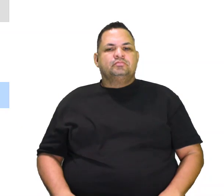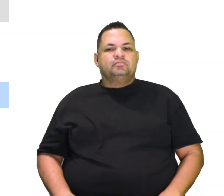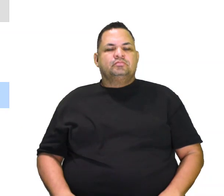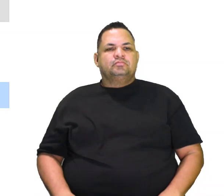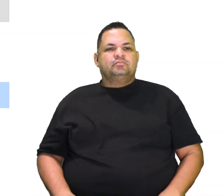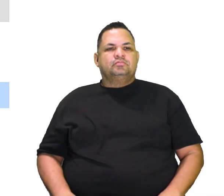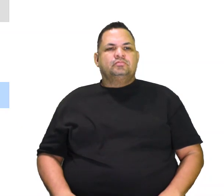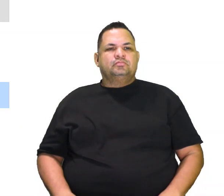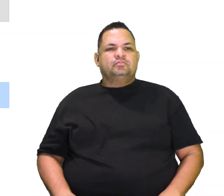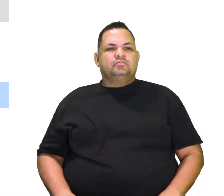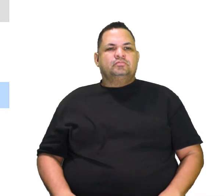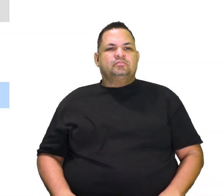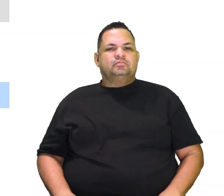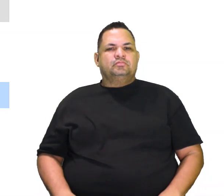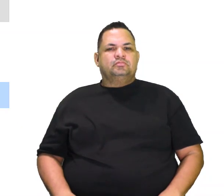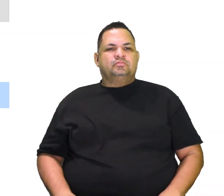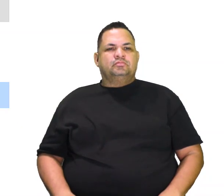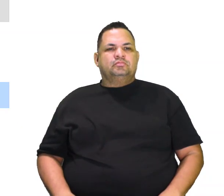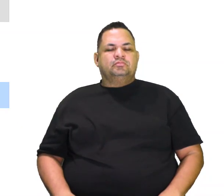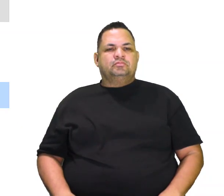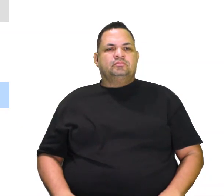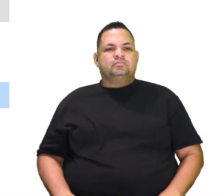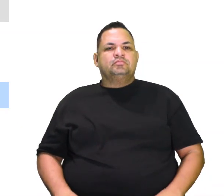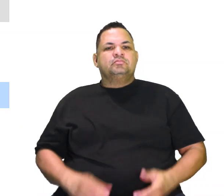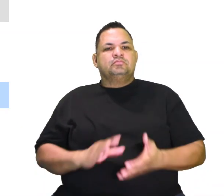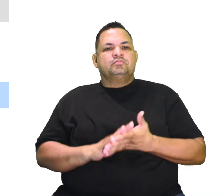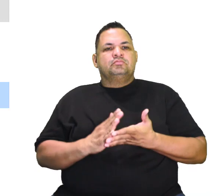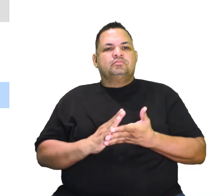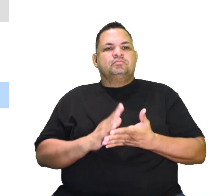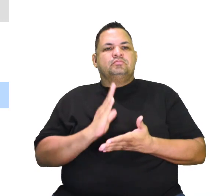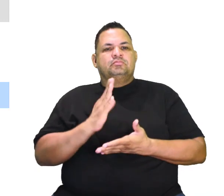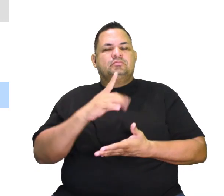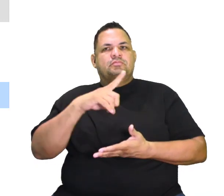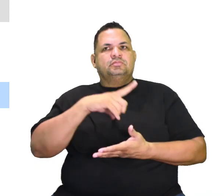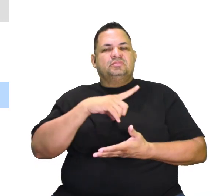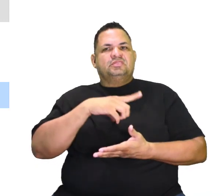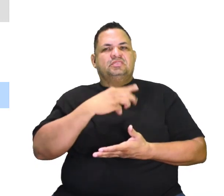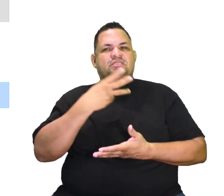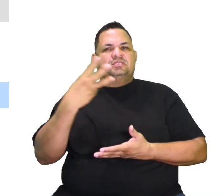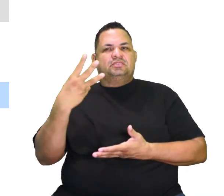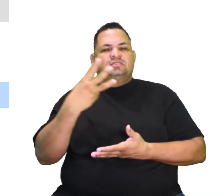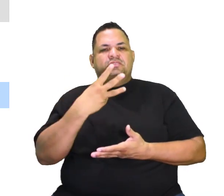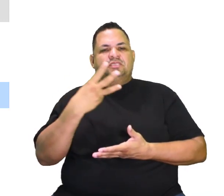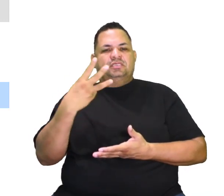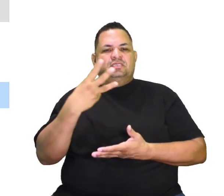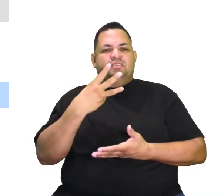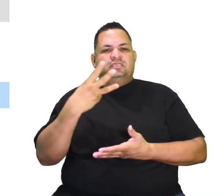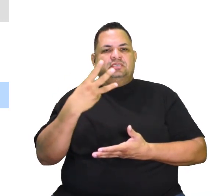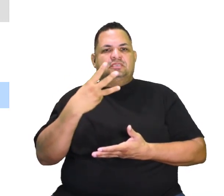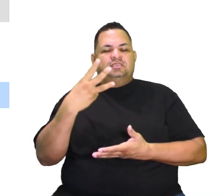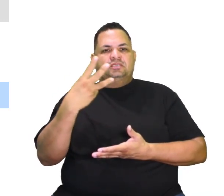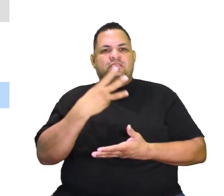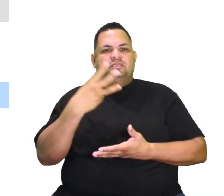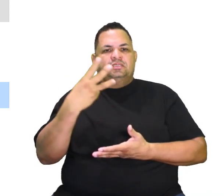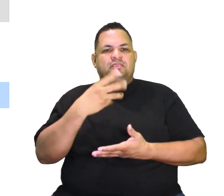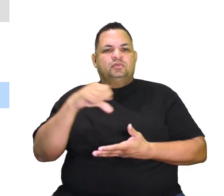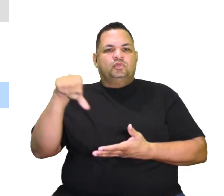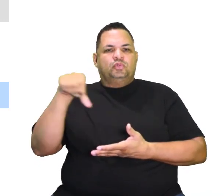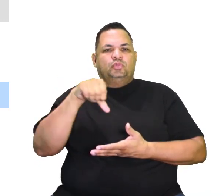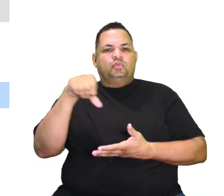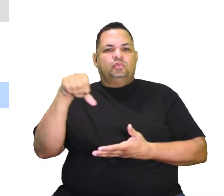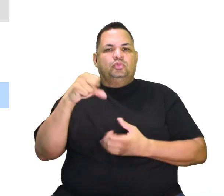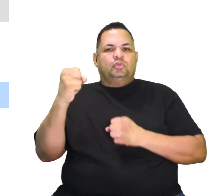Olha, a festa, eu fiz essa pesquisa, ela já está na 39ª edição, com